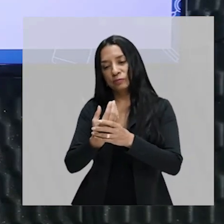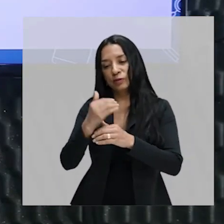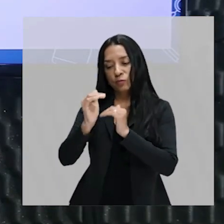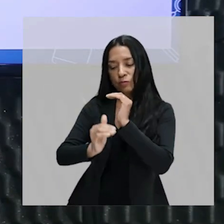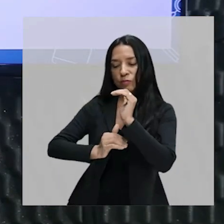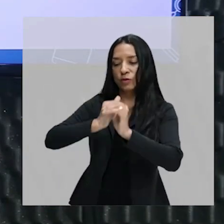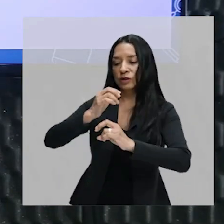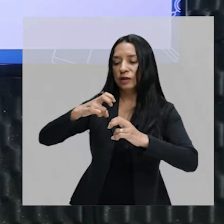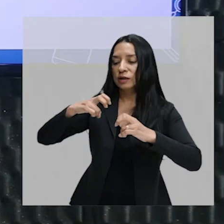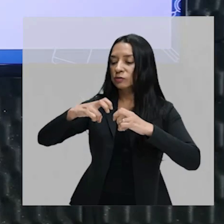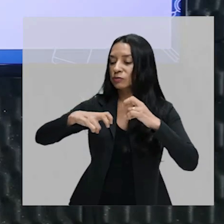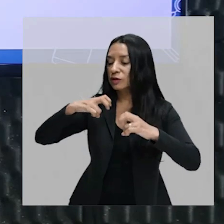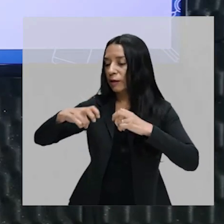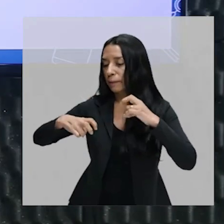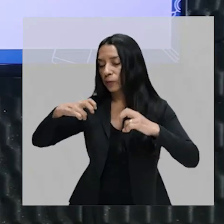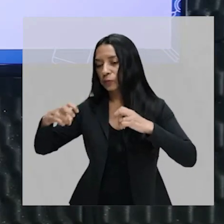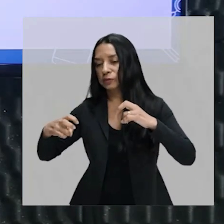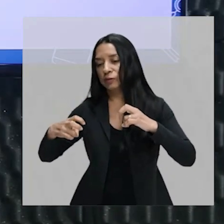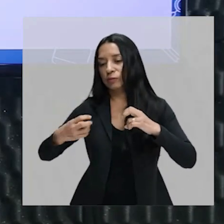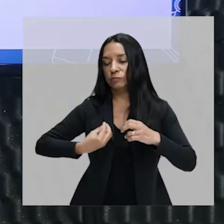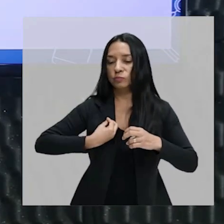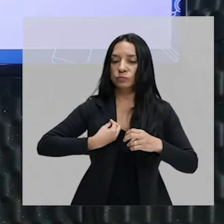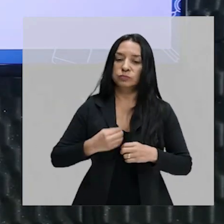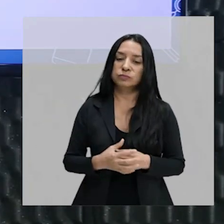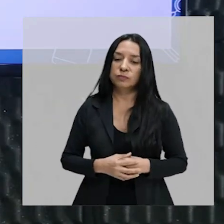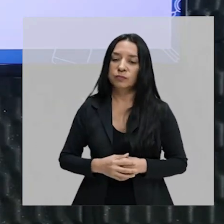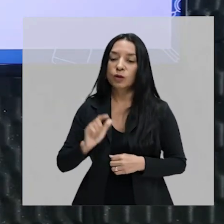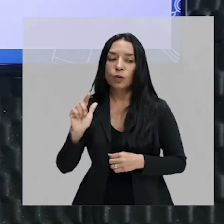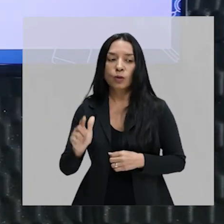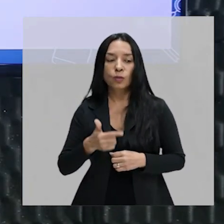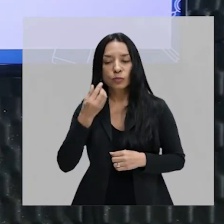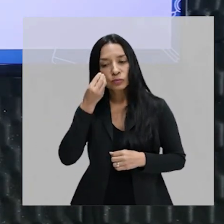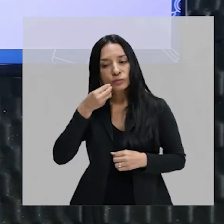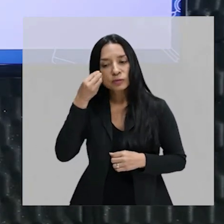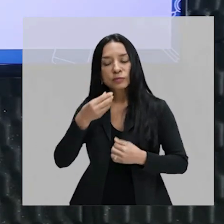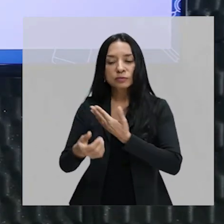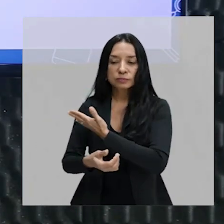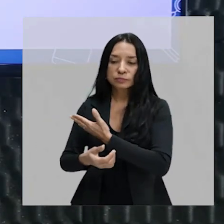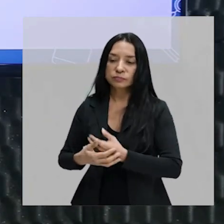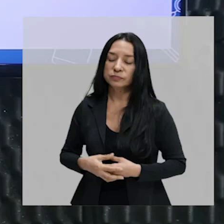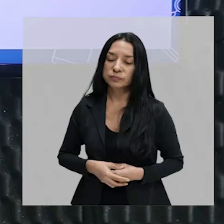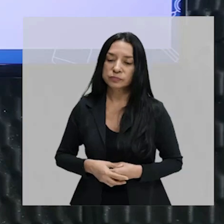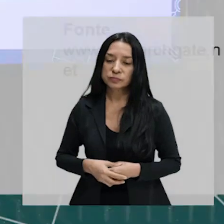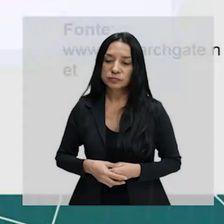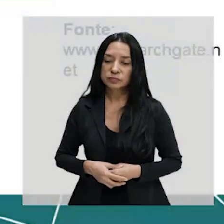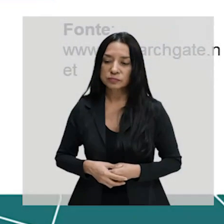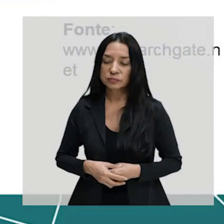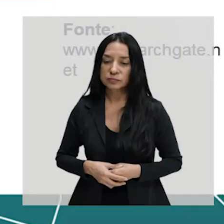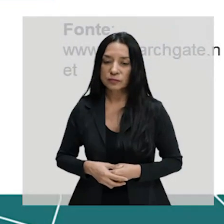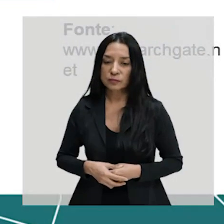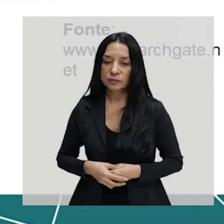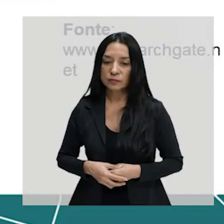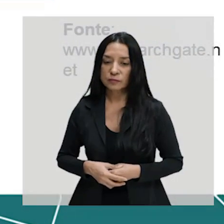nós tivemos aqui outros experimentos Os experimentos de nidan e espalasani tá